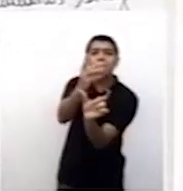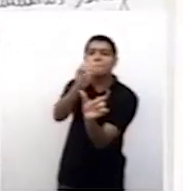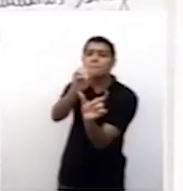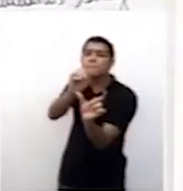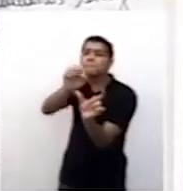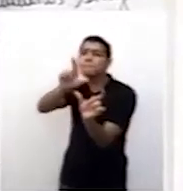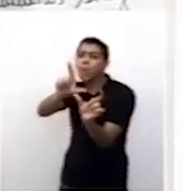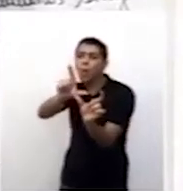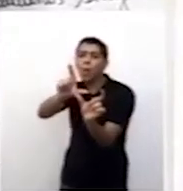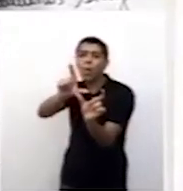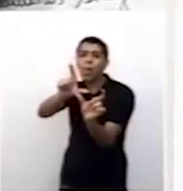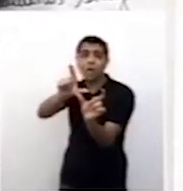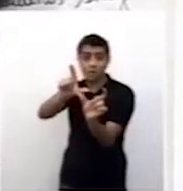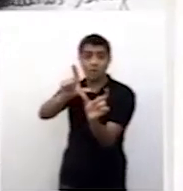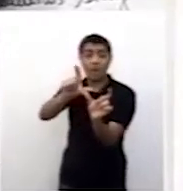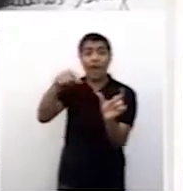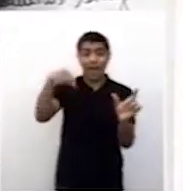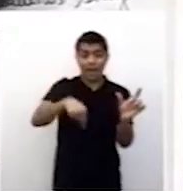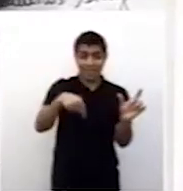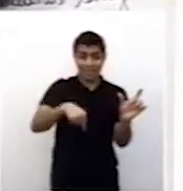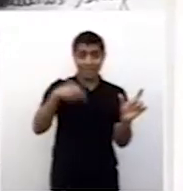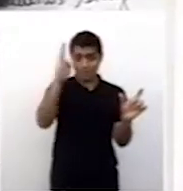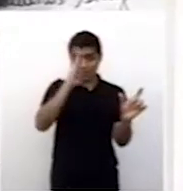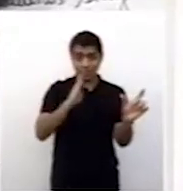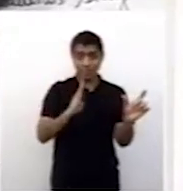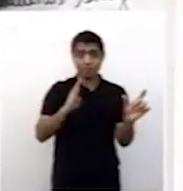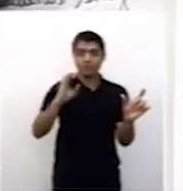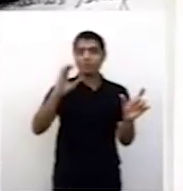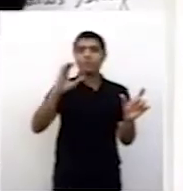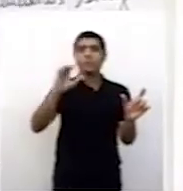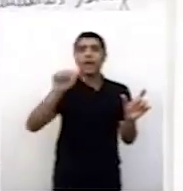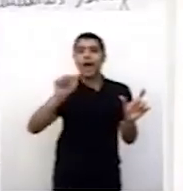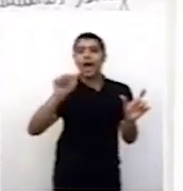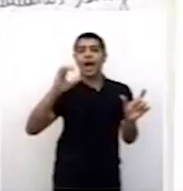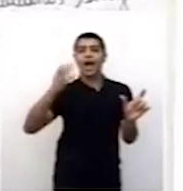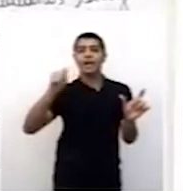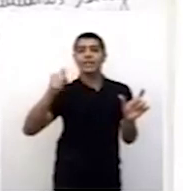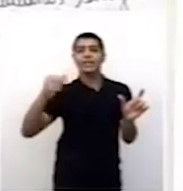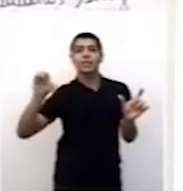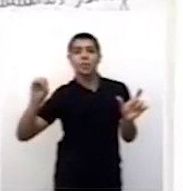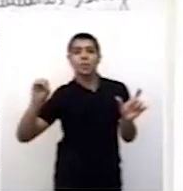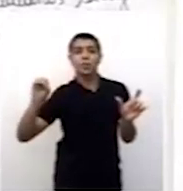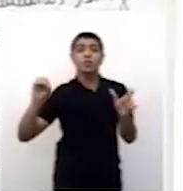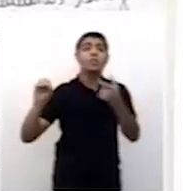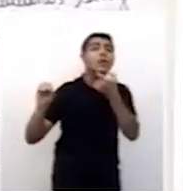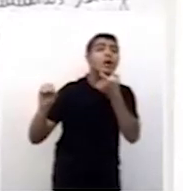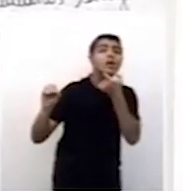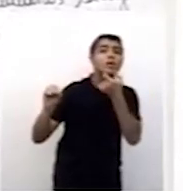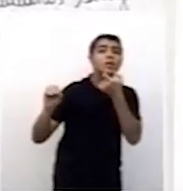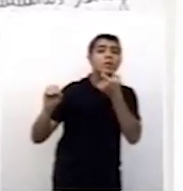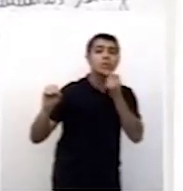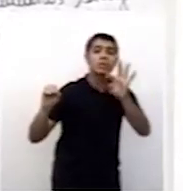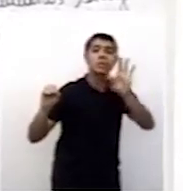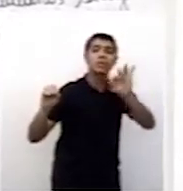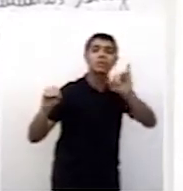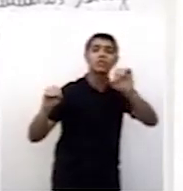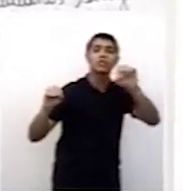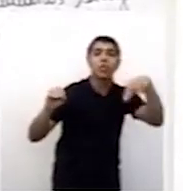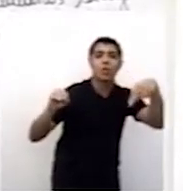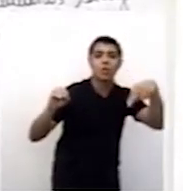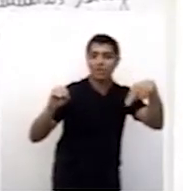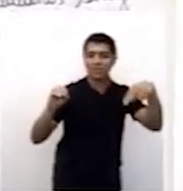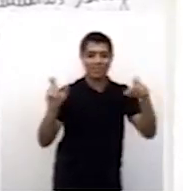terminação chan é a nossa terminação ação. Ok? Então, ó,